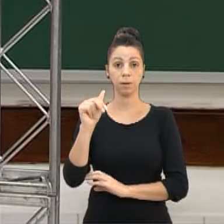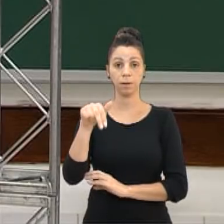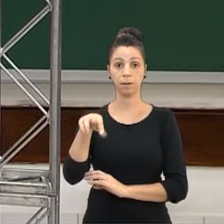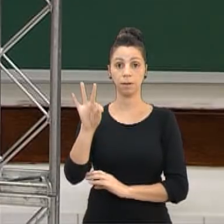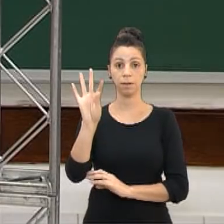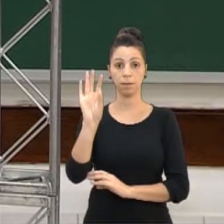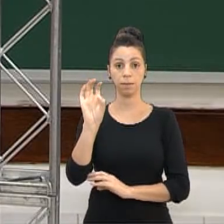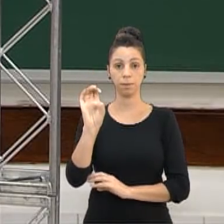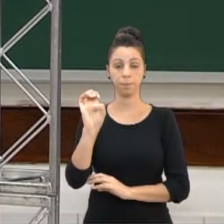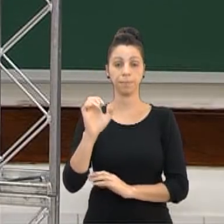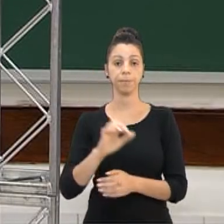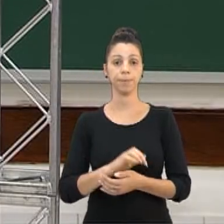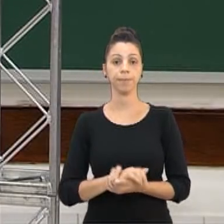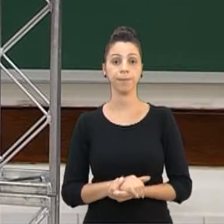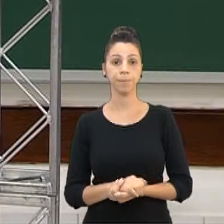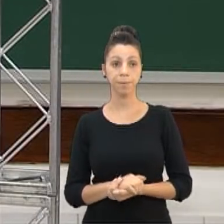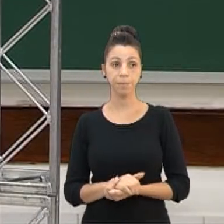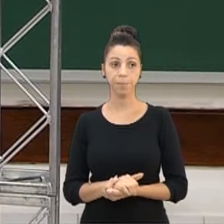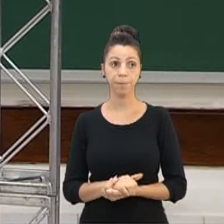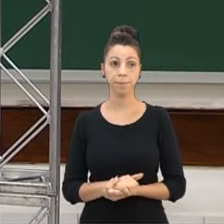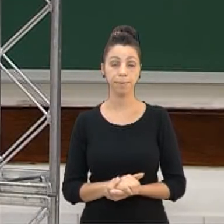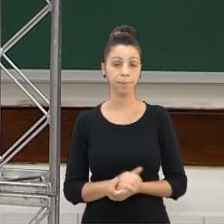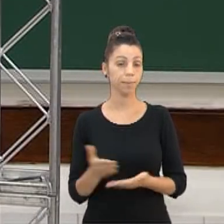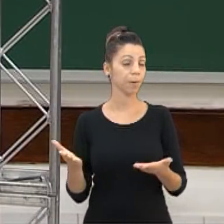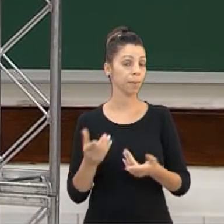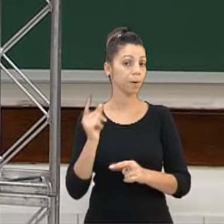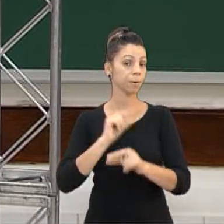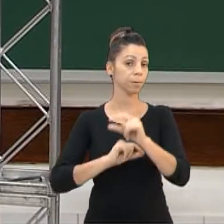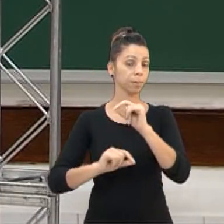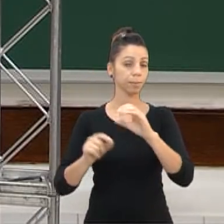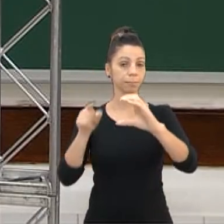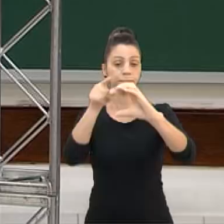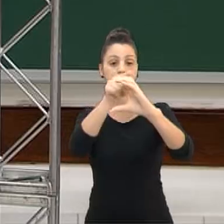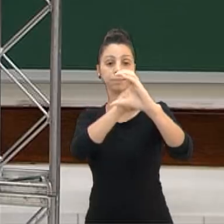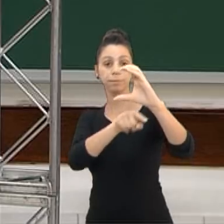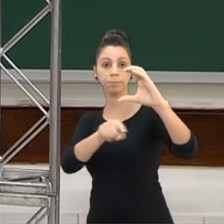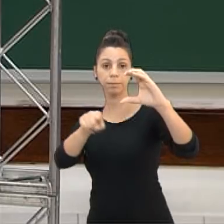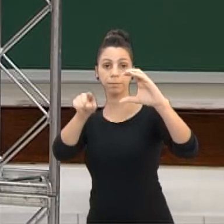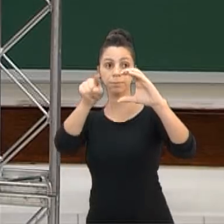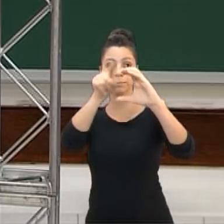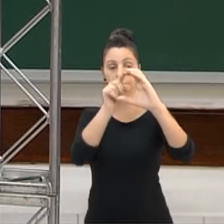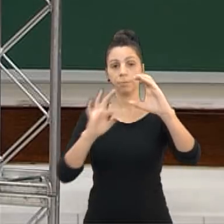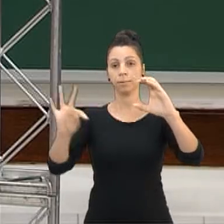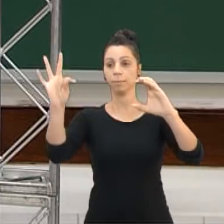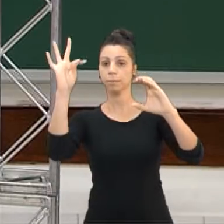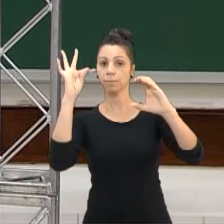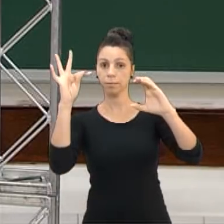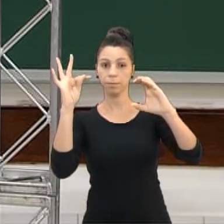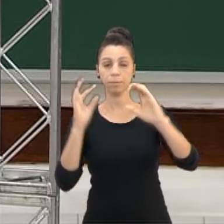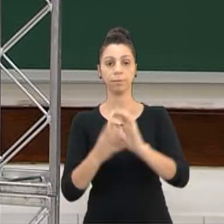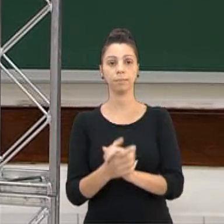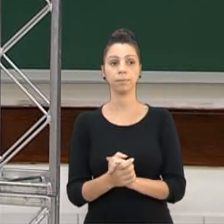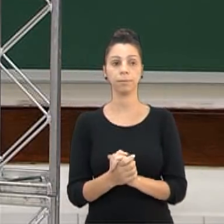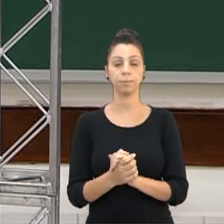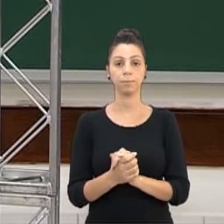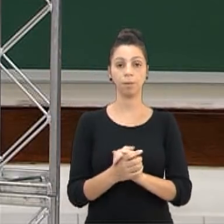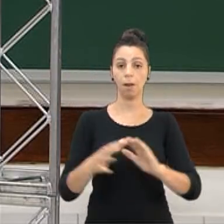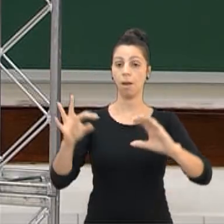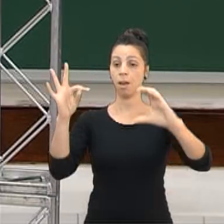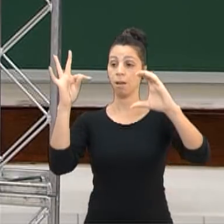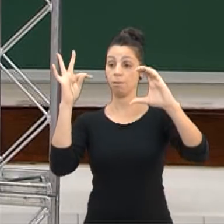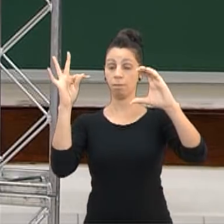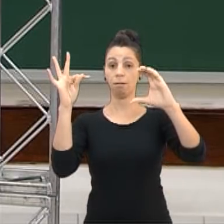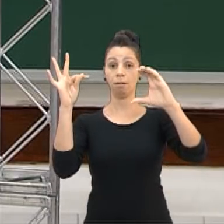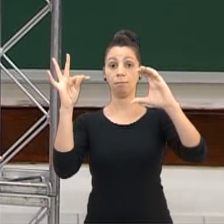ok? Isso. E agora, eu tenho a reta tangente. Como eu já disse, a reta tangente, ela toca apenas um ponto